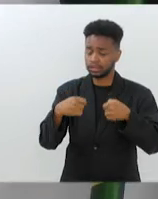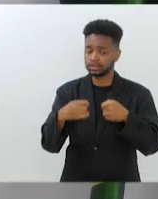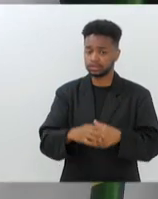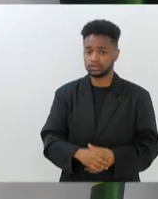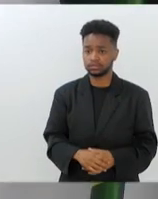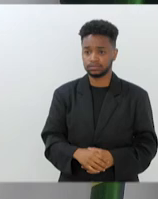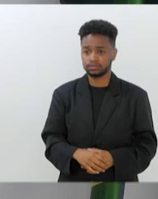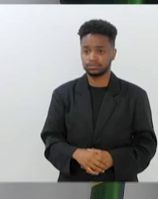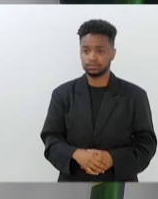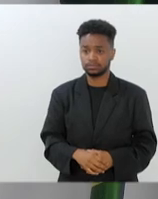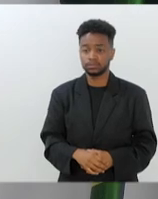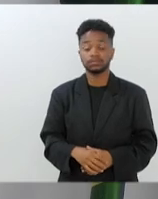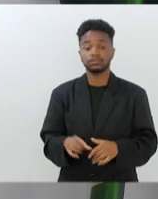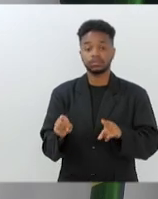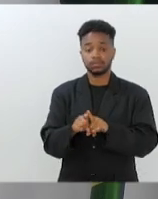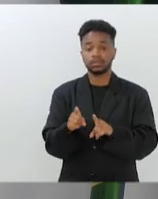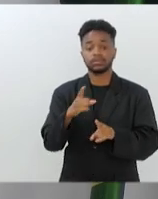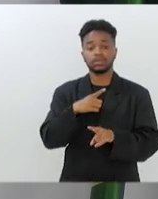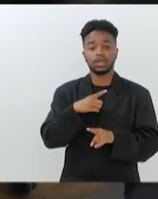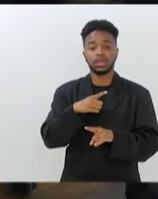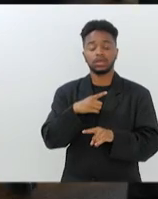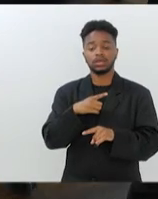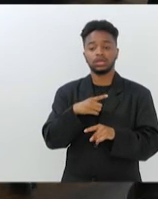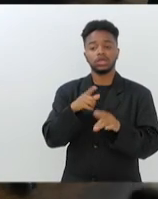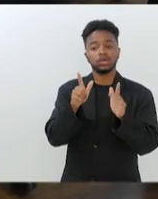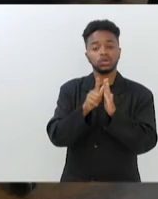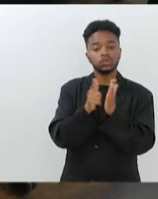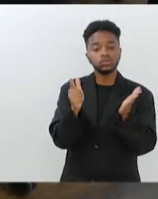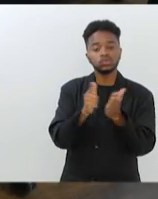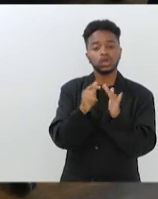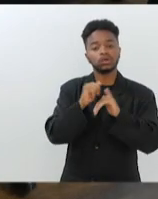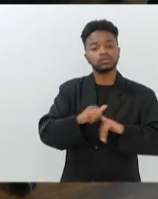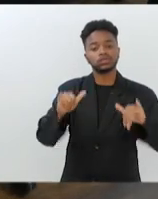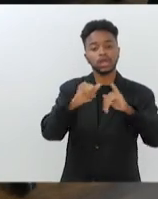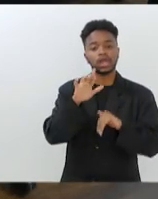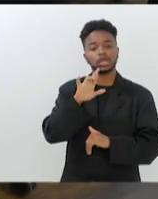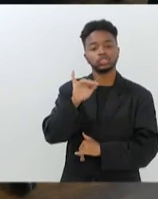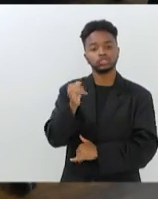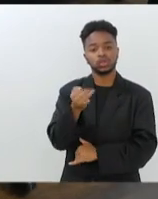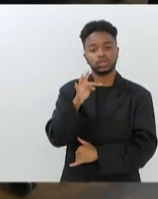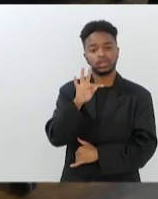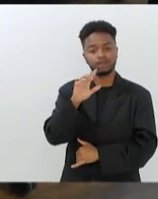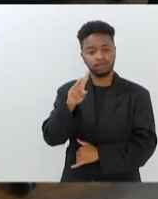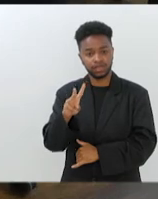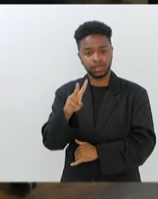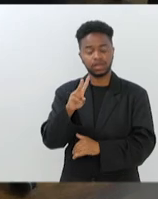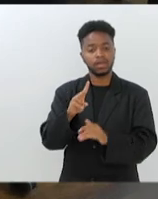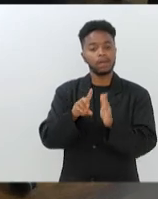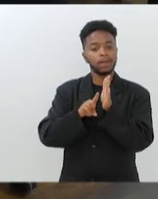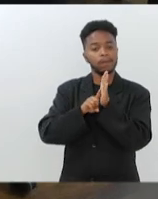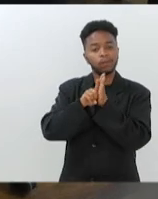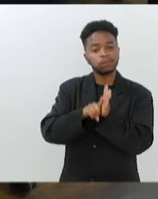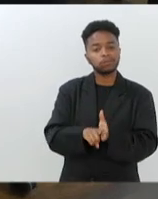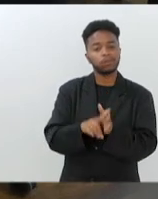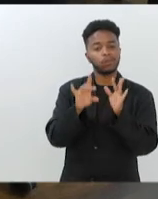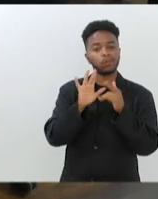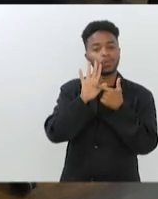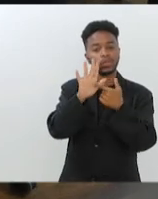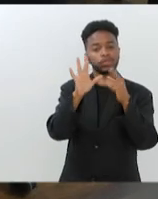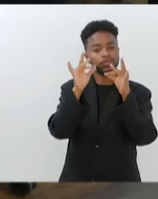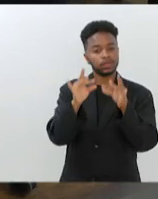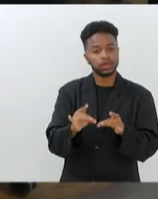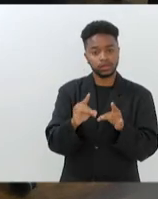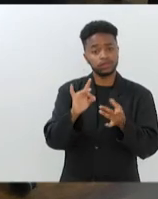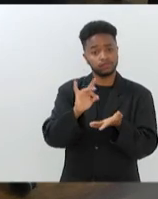a matéria do RJTV que foi Além inclusive do que nós investigamos mostrou verdadeiramente uma